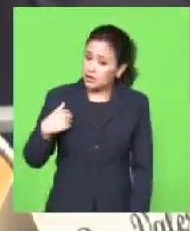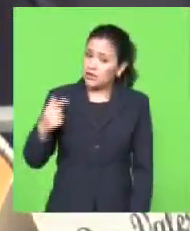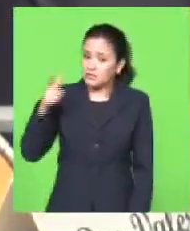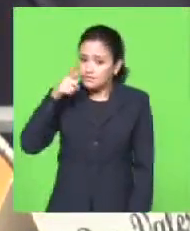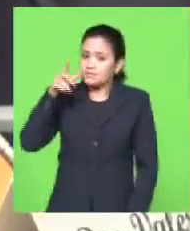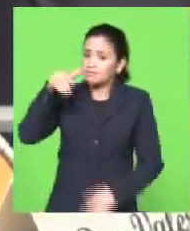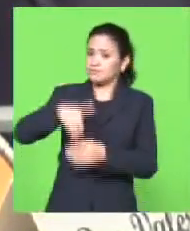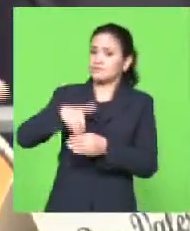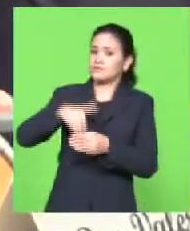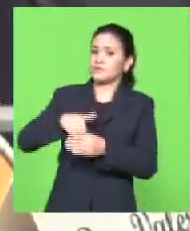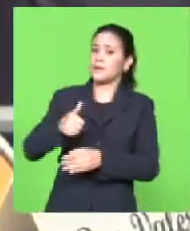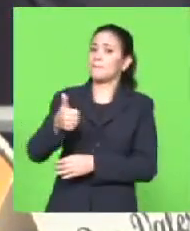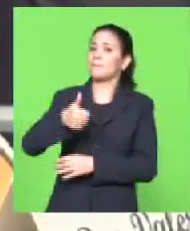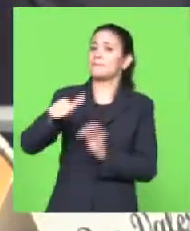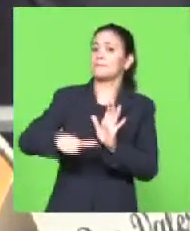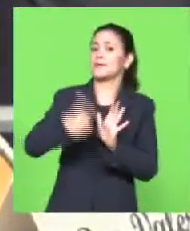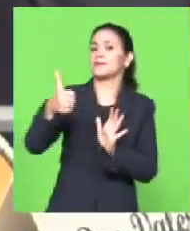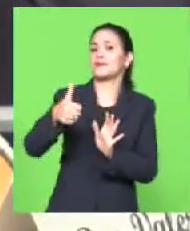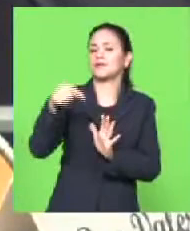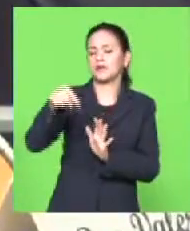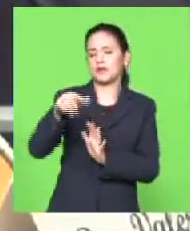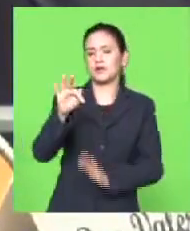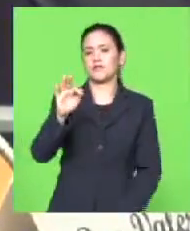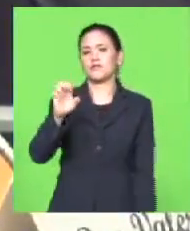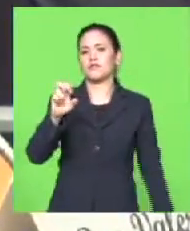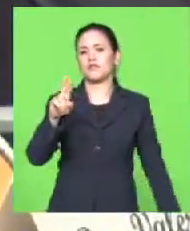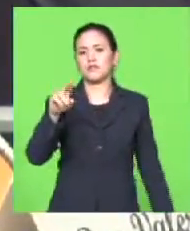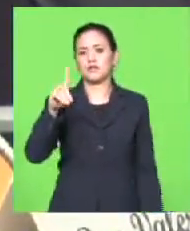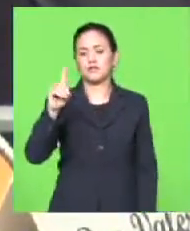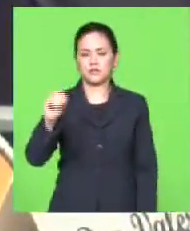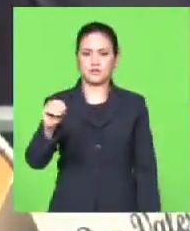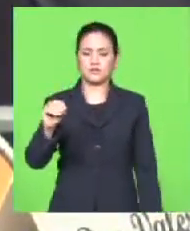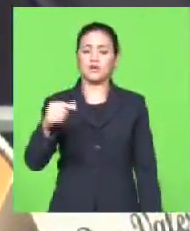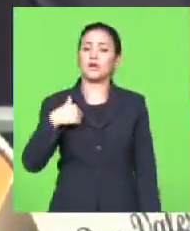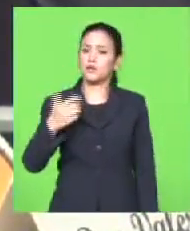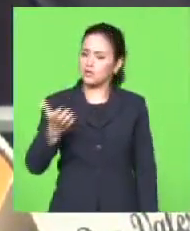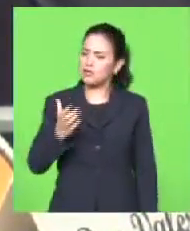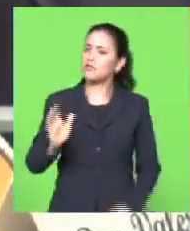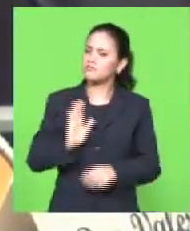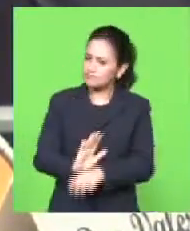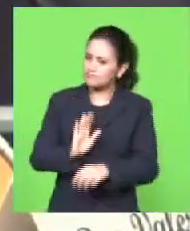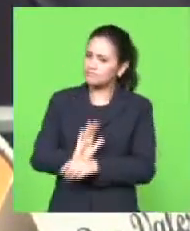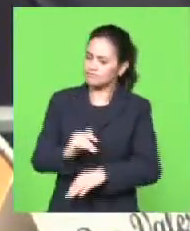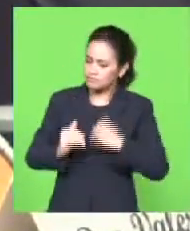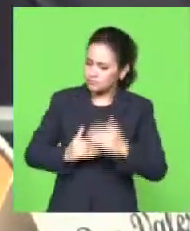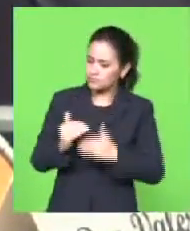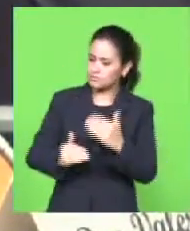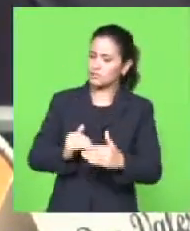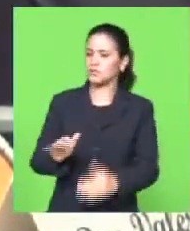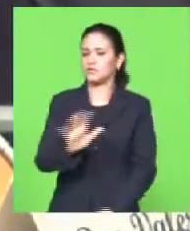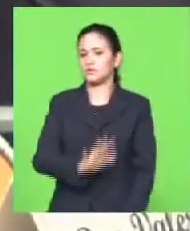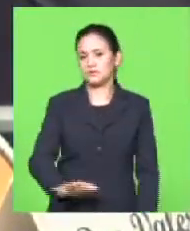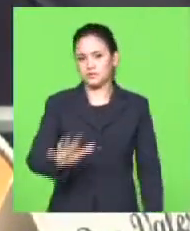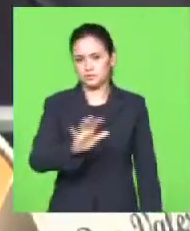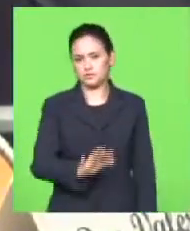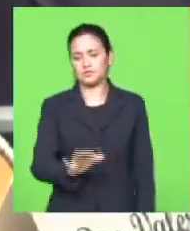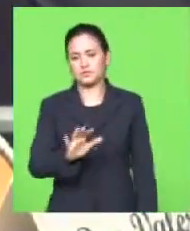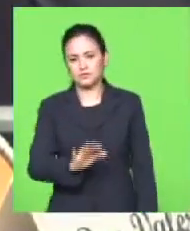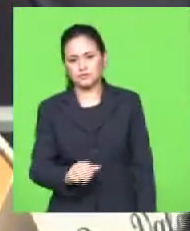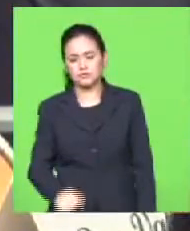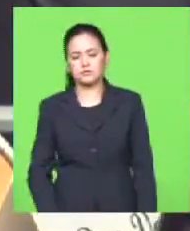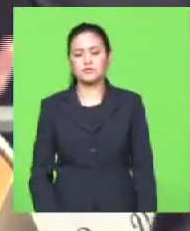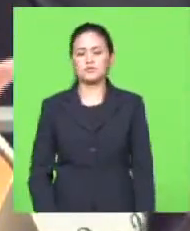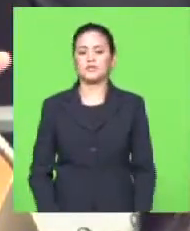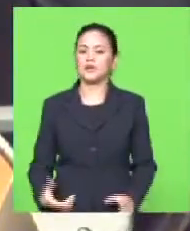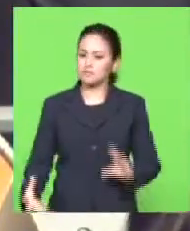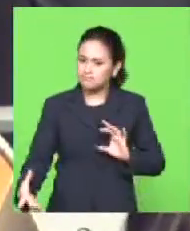Falcão, queremos contribuir para o desenvolvimento do município e da região. E, com certeza, somar-se a Vossa Excelência e